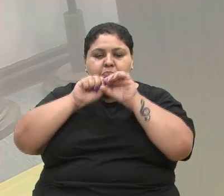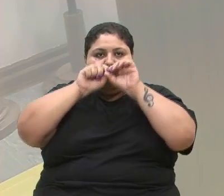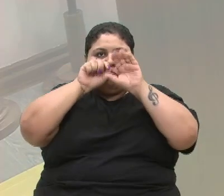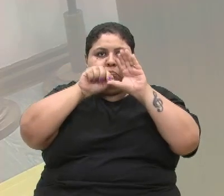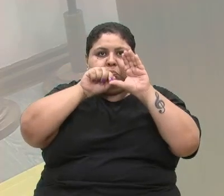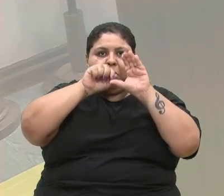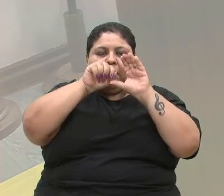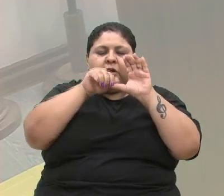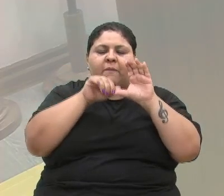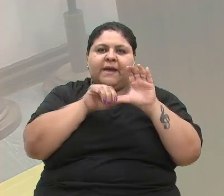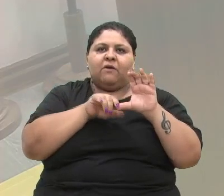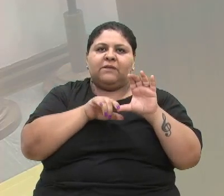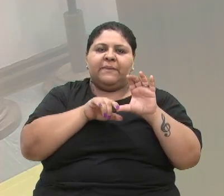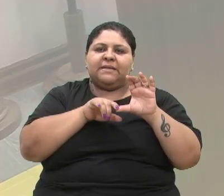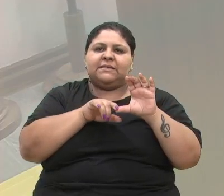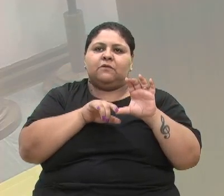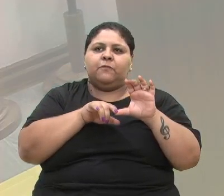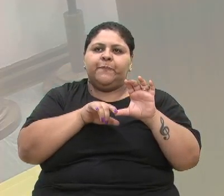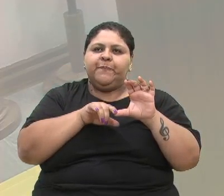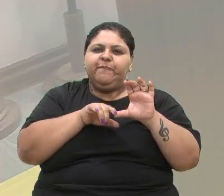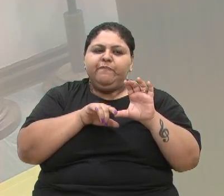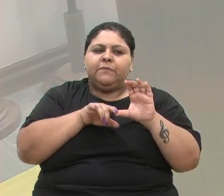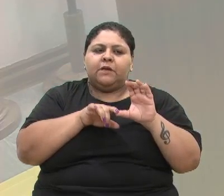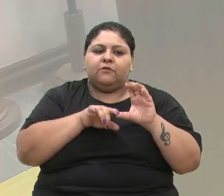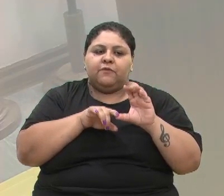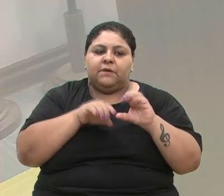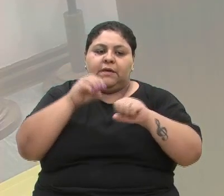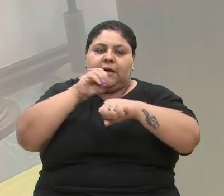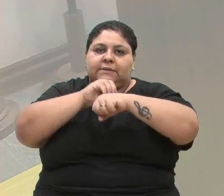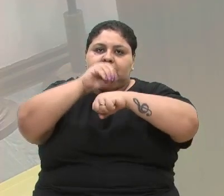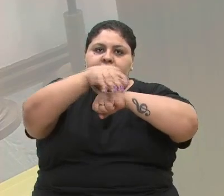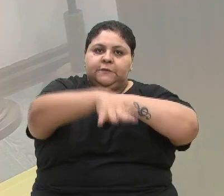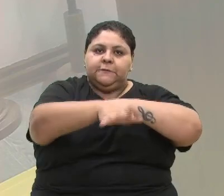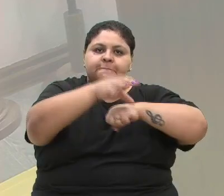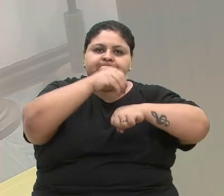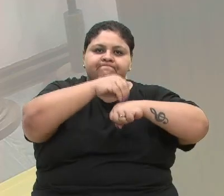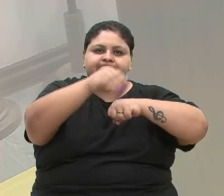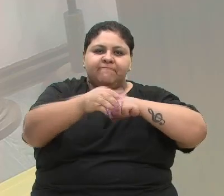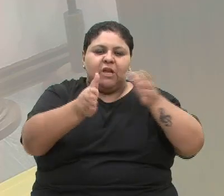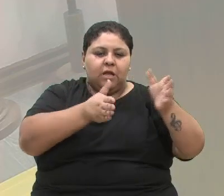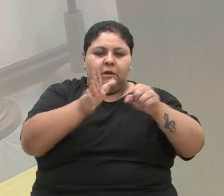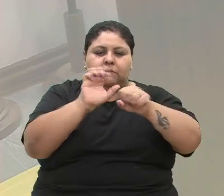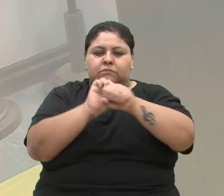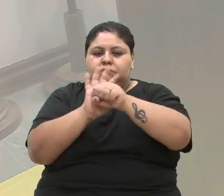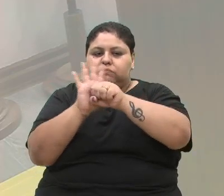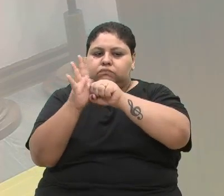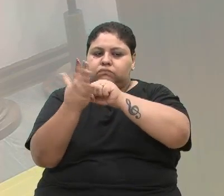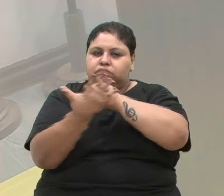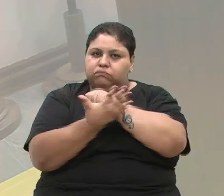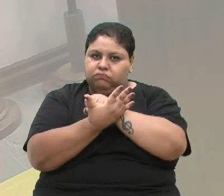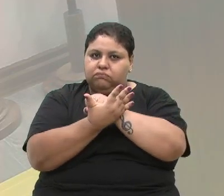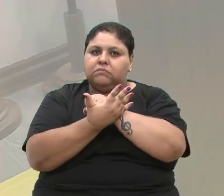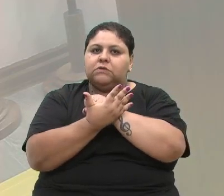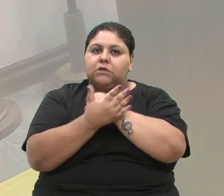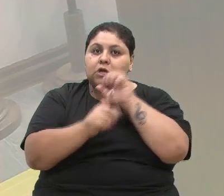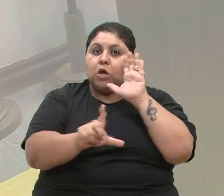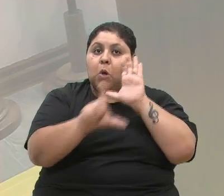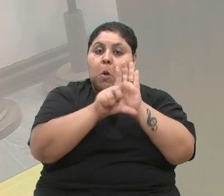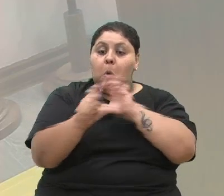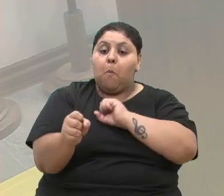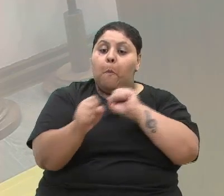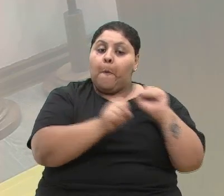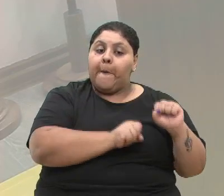tinham sintomas clássicos e característicos da época da Covid, com essa lei, elas poderiam